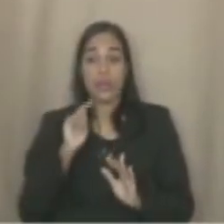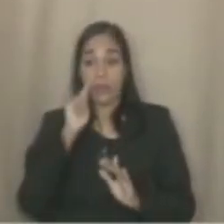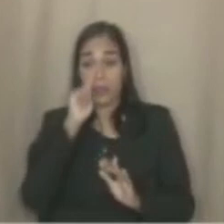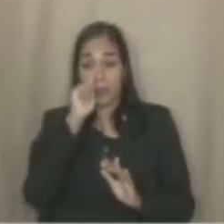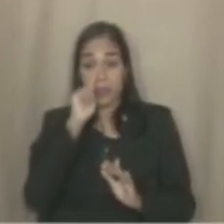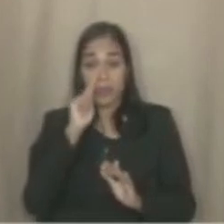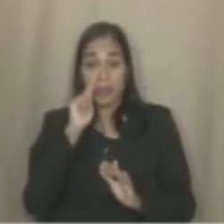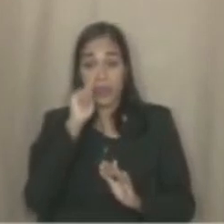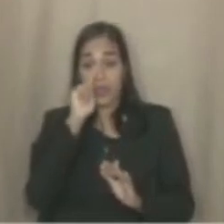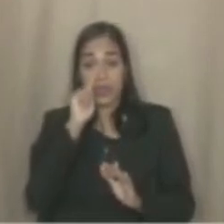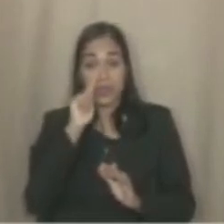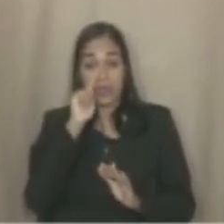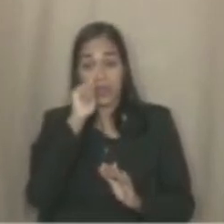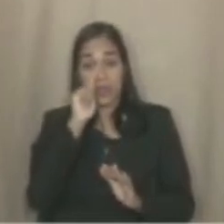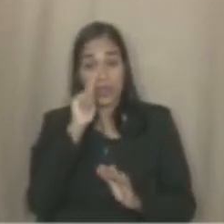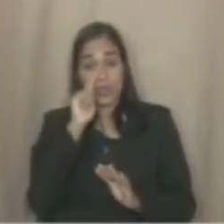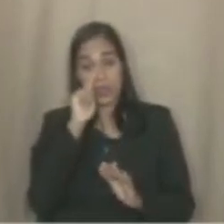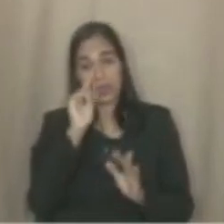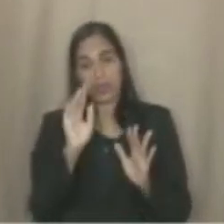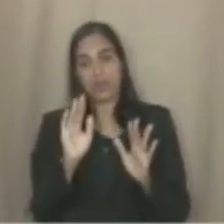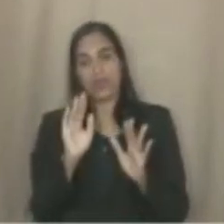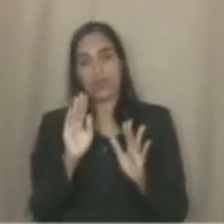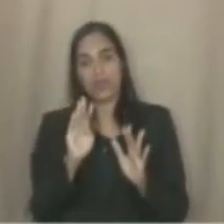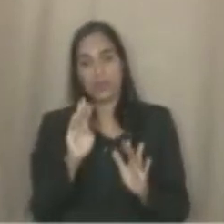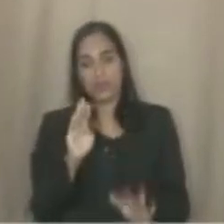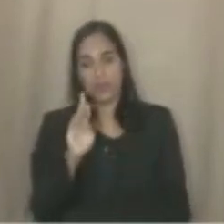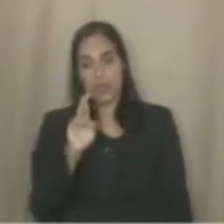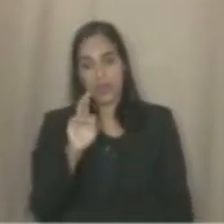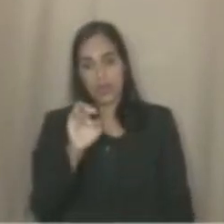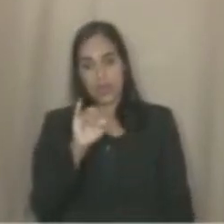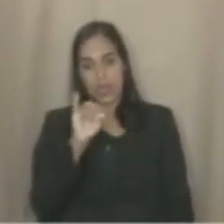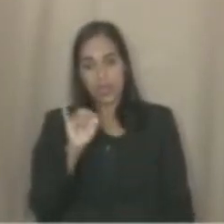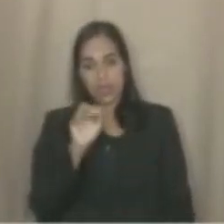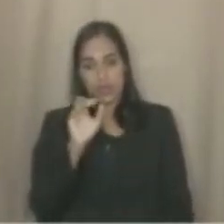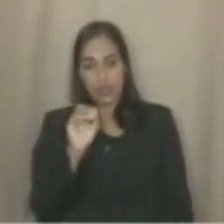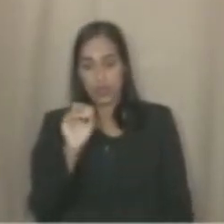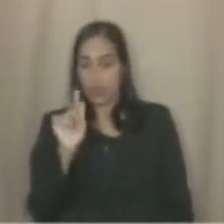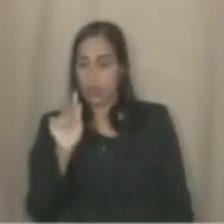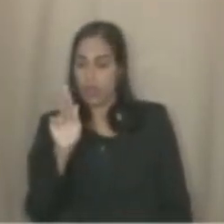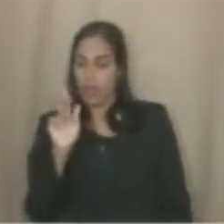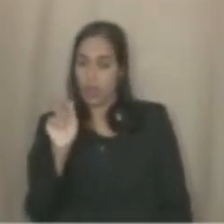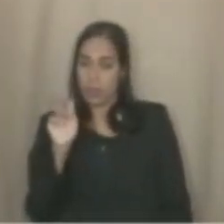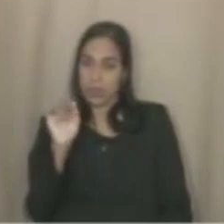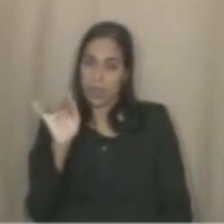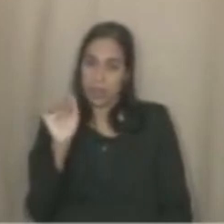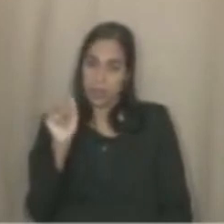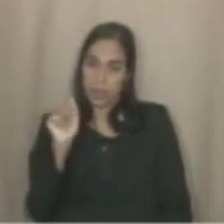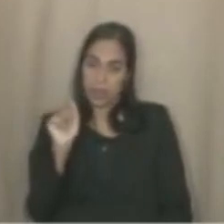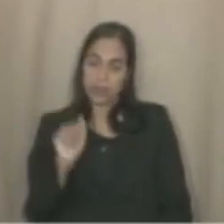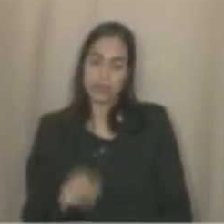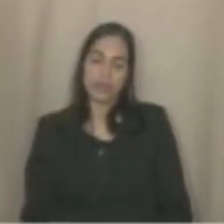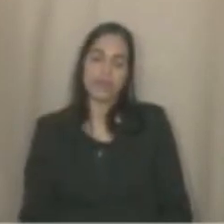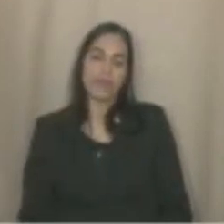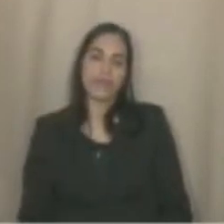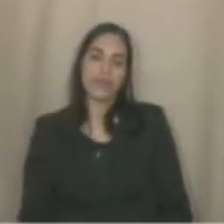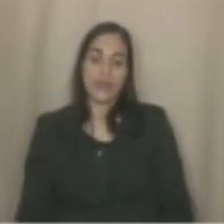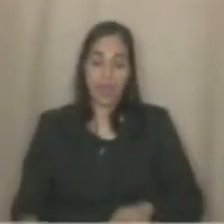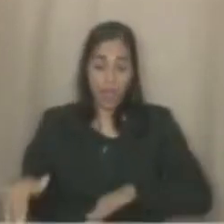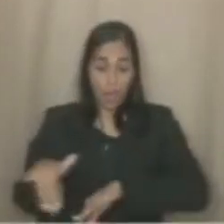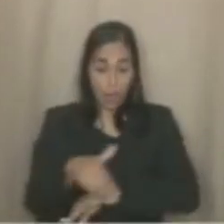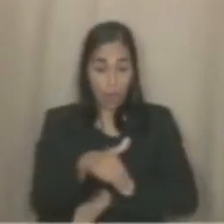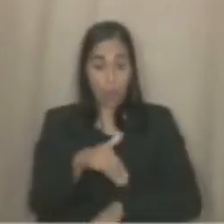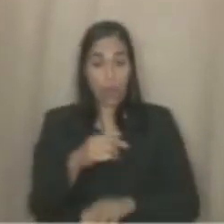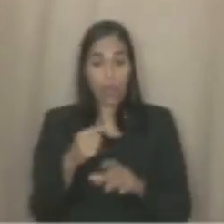perigo constante ali no Brejo da Guabiraba. A rua chama Ladeira do Gonçalves,